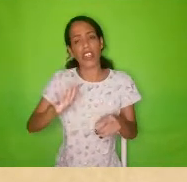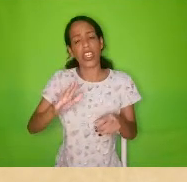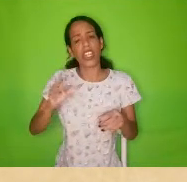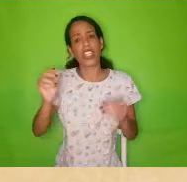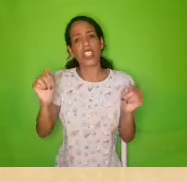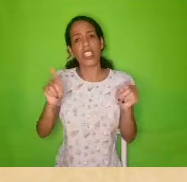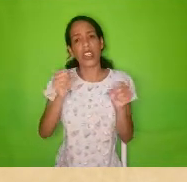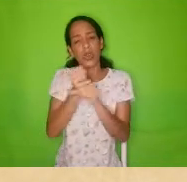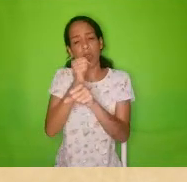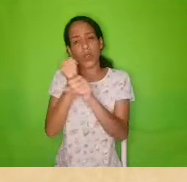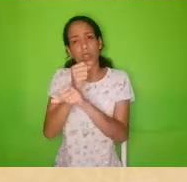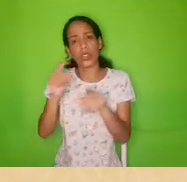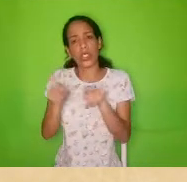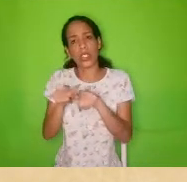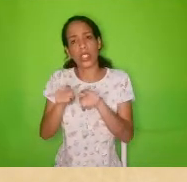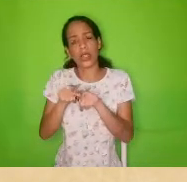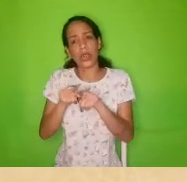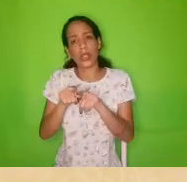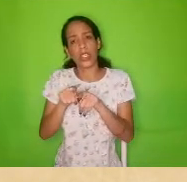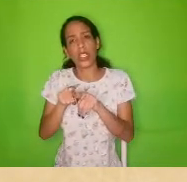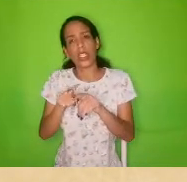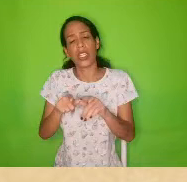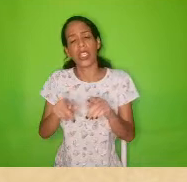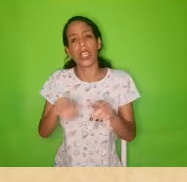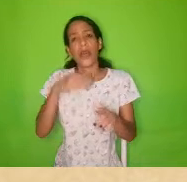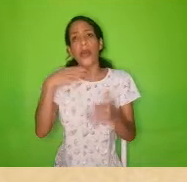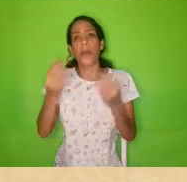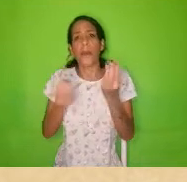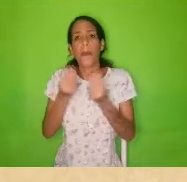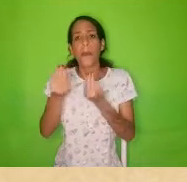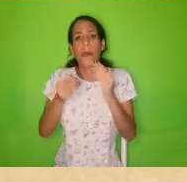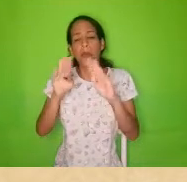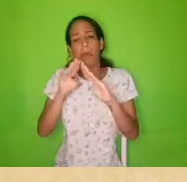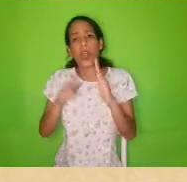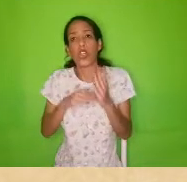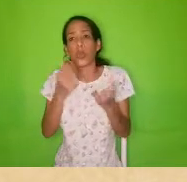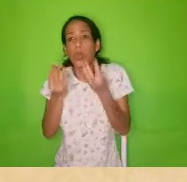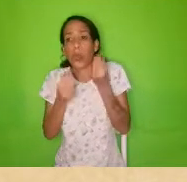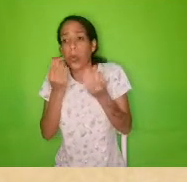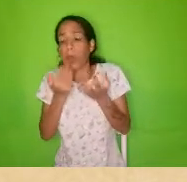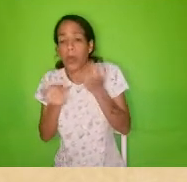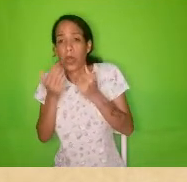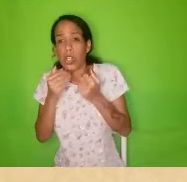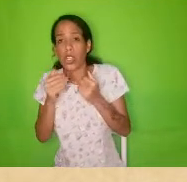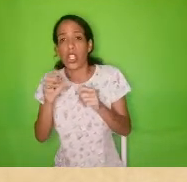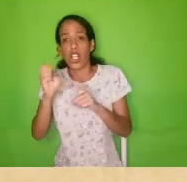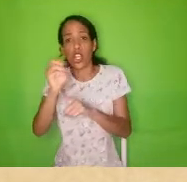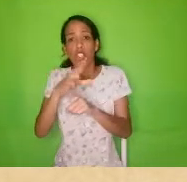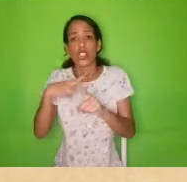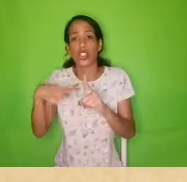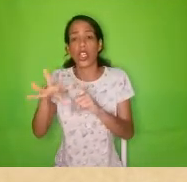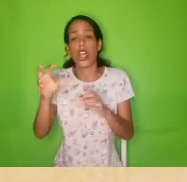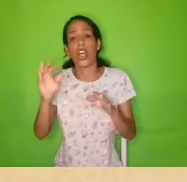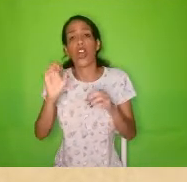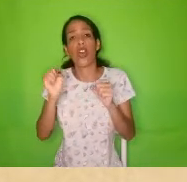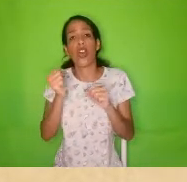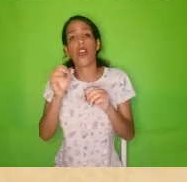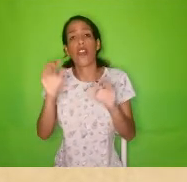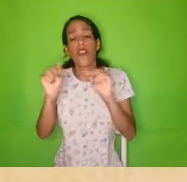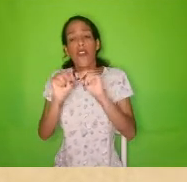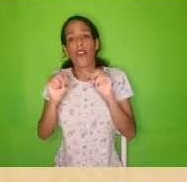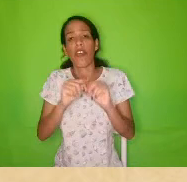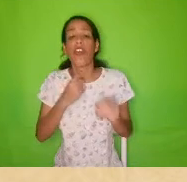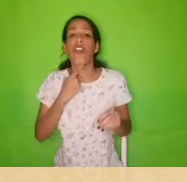urbano, padrões de consumo, né, de sociabilidade, como eu estava dizendo, se constituem com essa montagem da